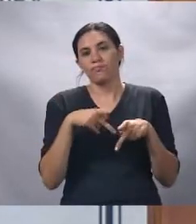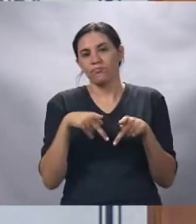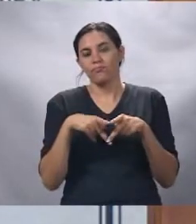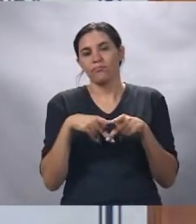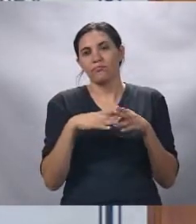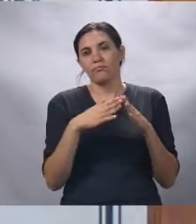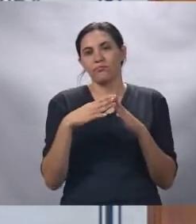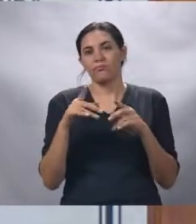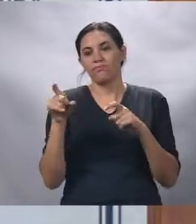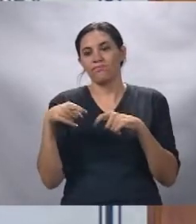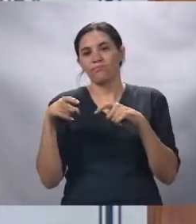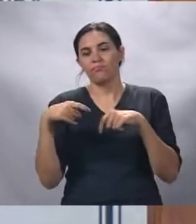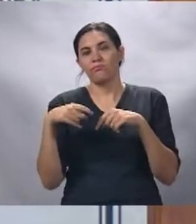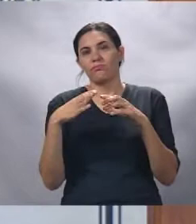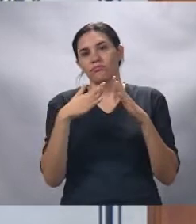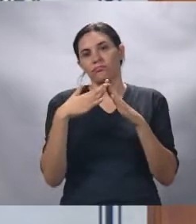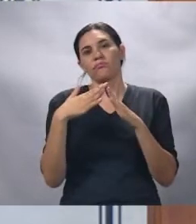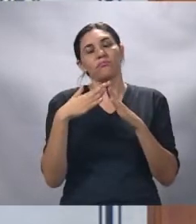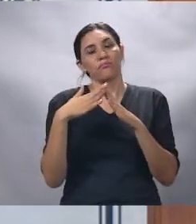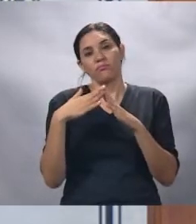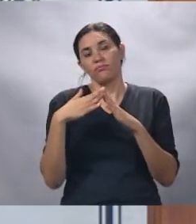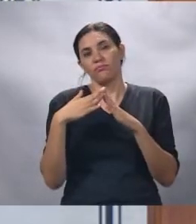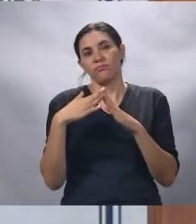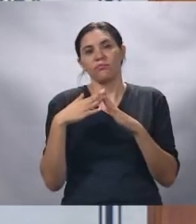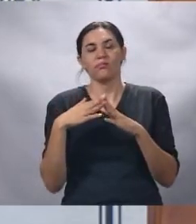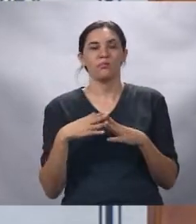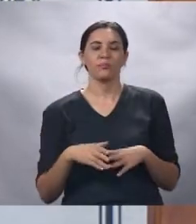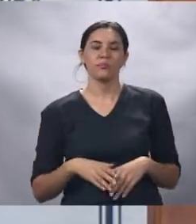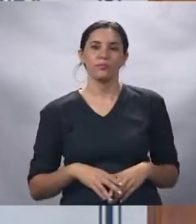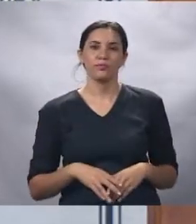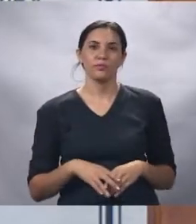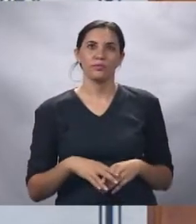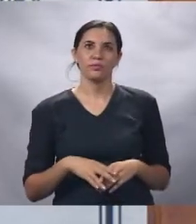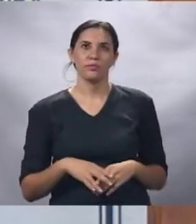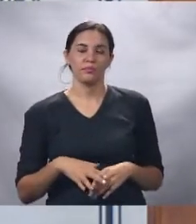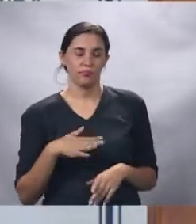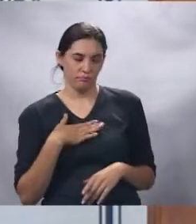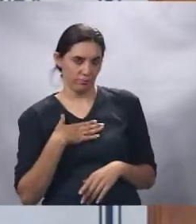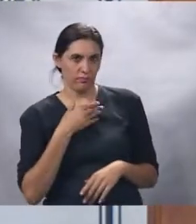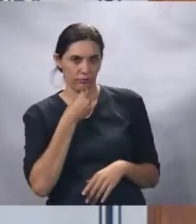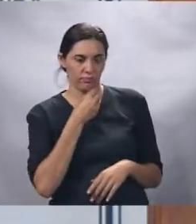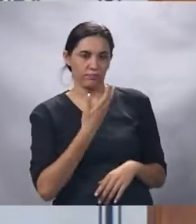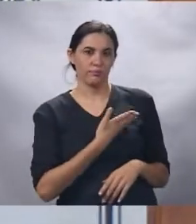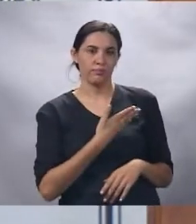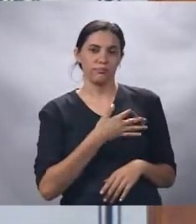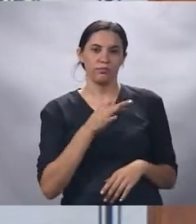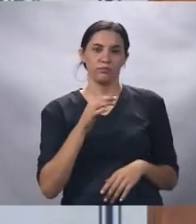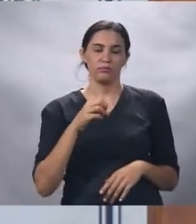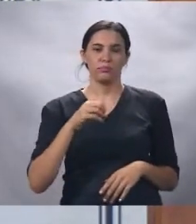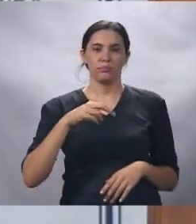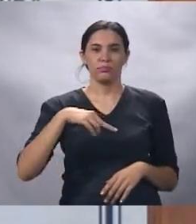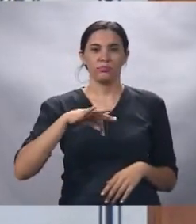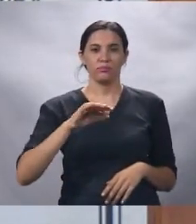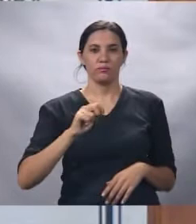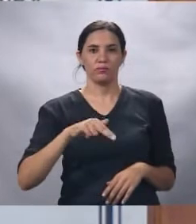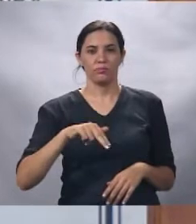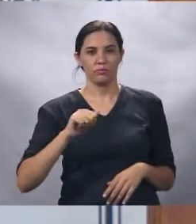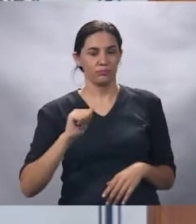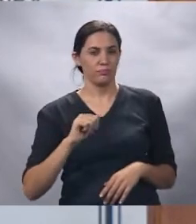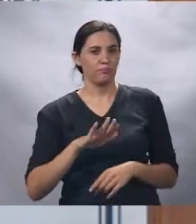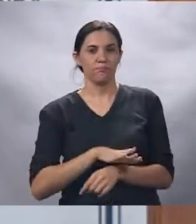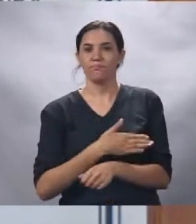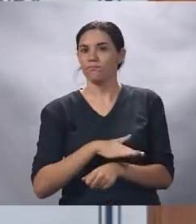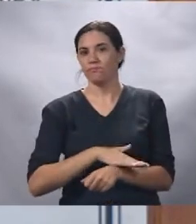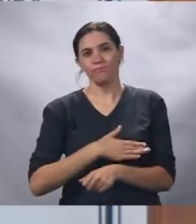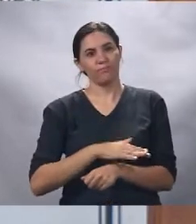em chacras, em casas e assim por diante. Esse Fontana, que é amigo nosso, não tem asfalto, não tem galeria, não tem